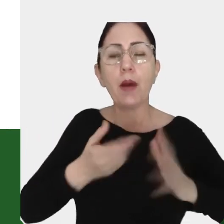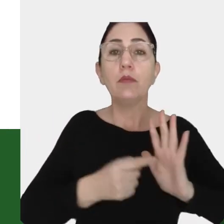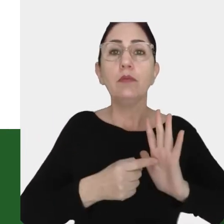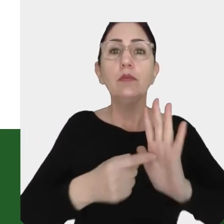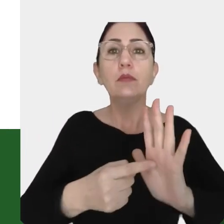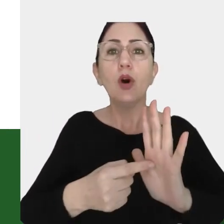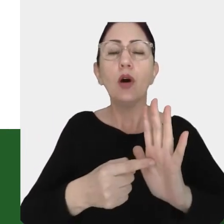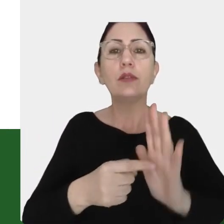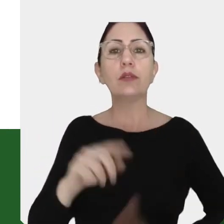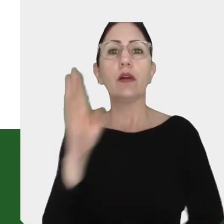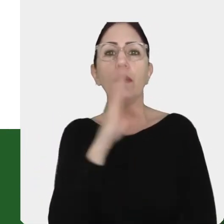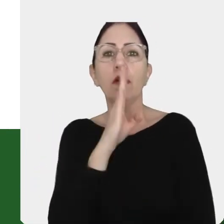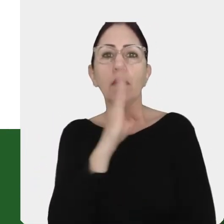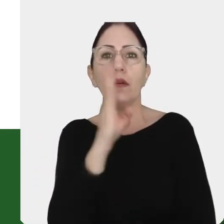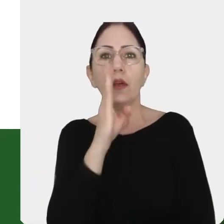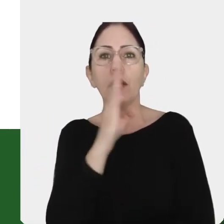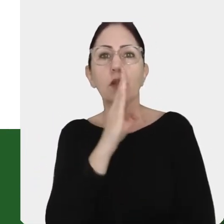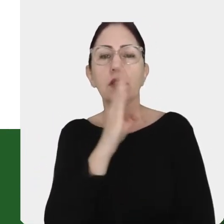quanto o usuário